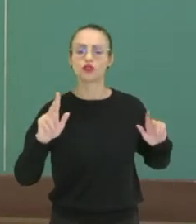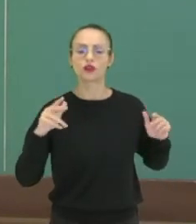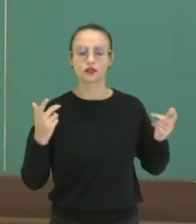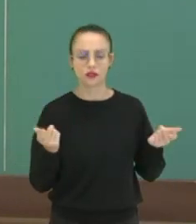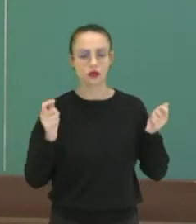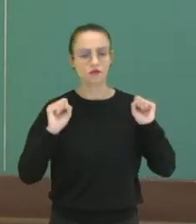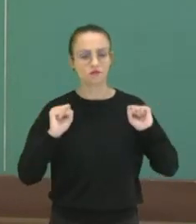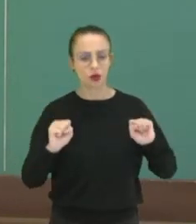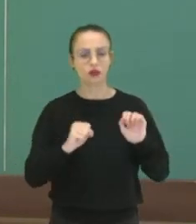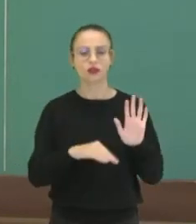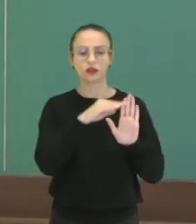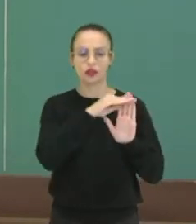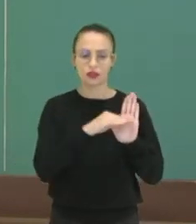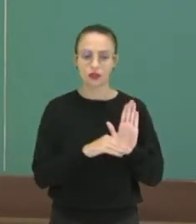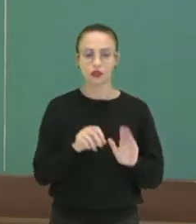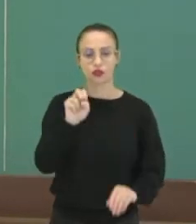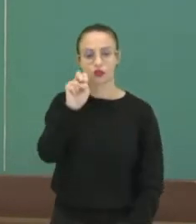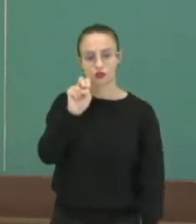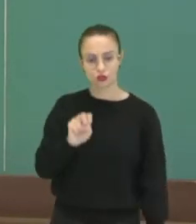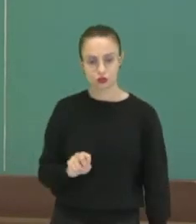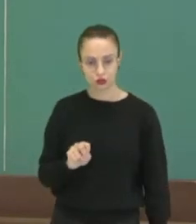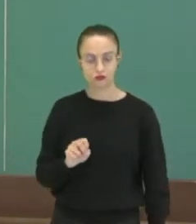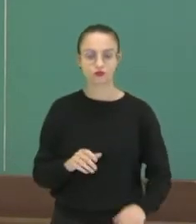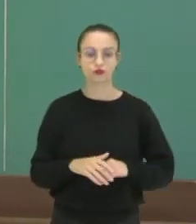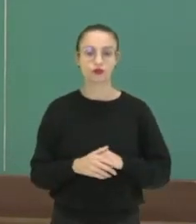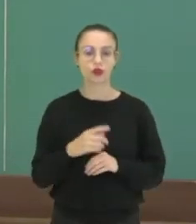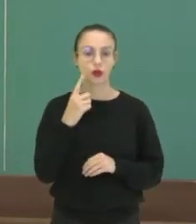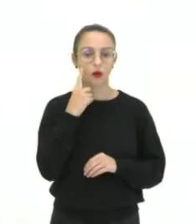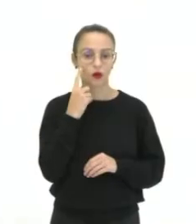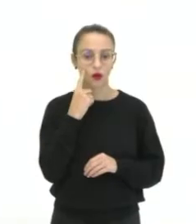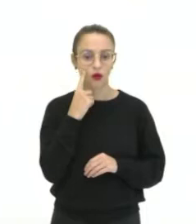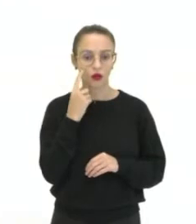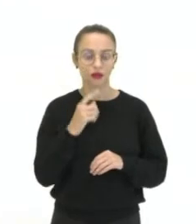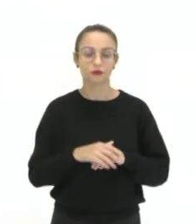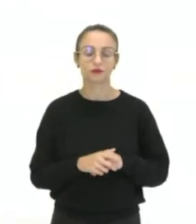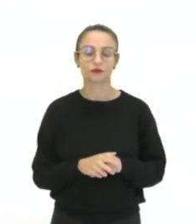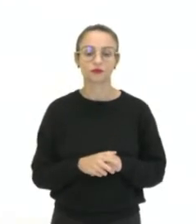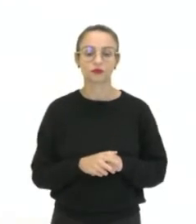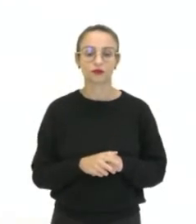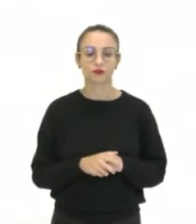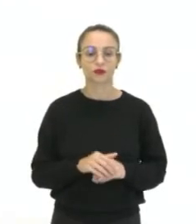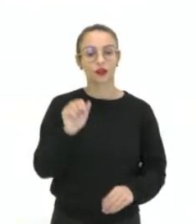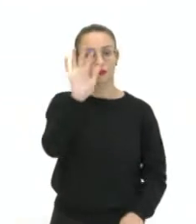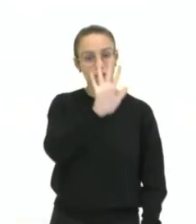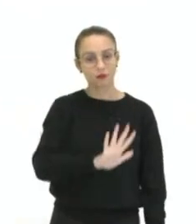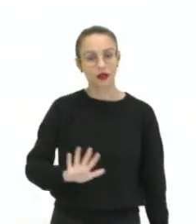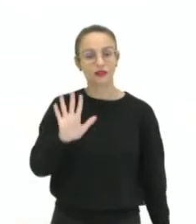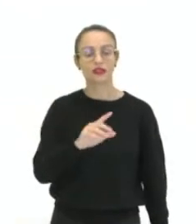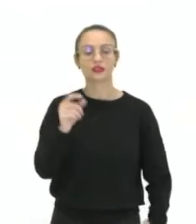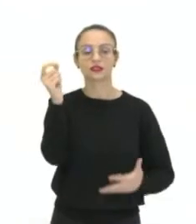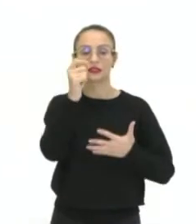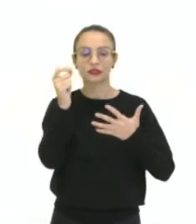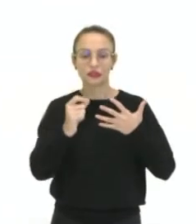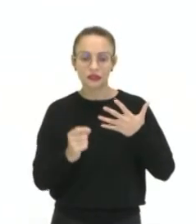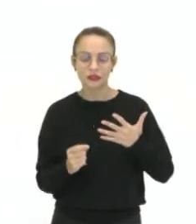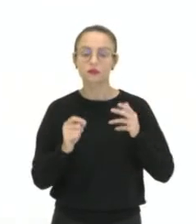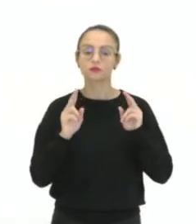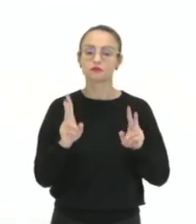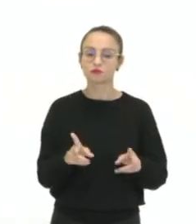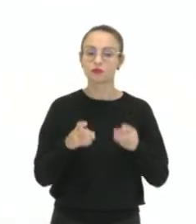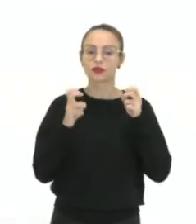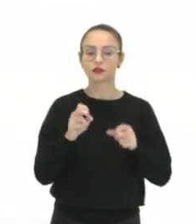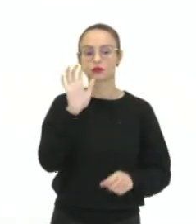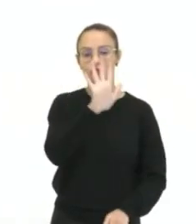ser estabelecidas do sul para outras partes. Então, quando eu digo paisagem ali, que são esses aspectos perceptíveis do